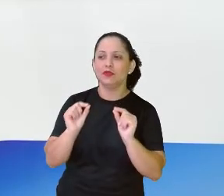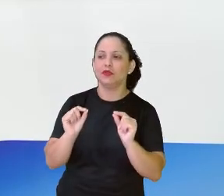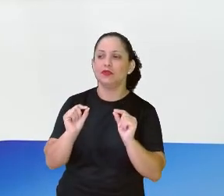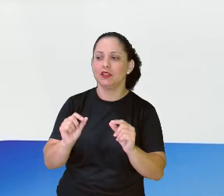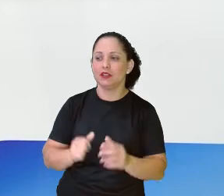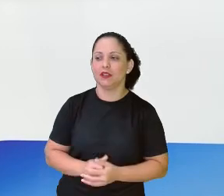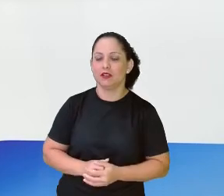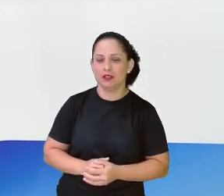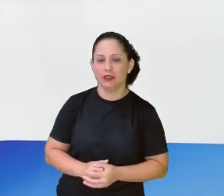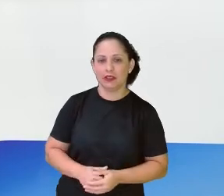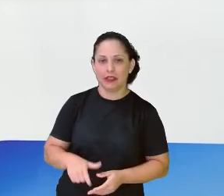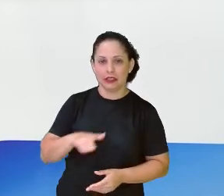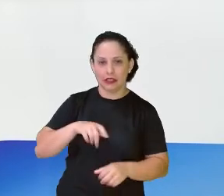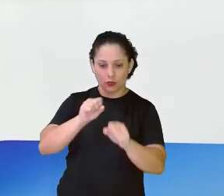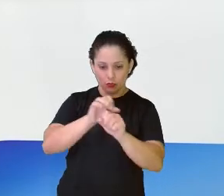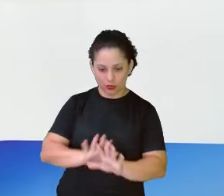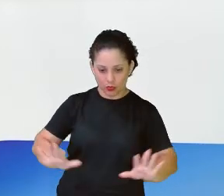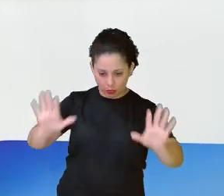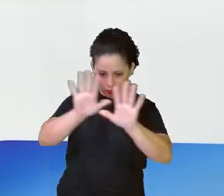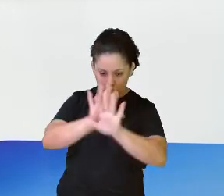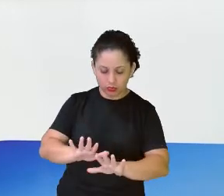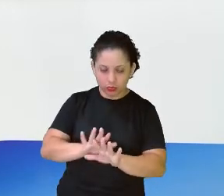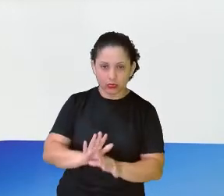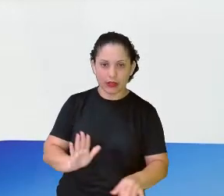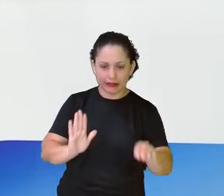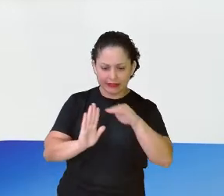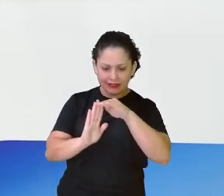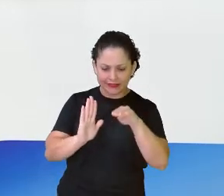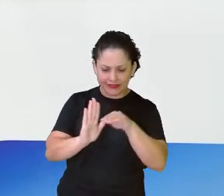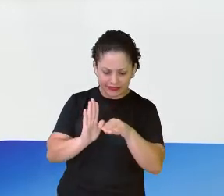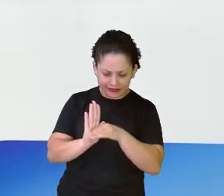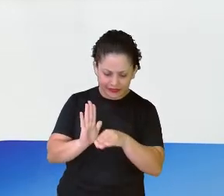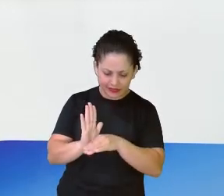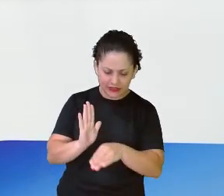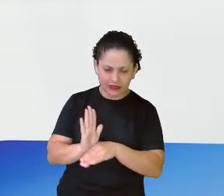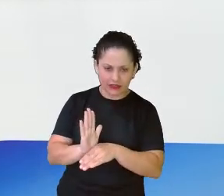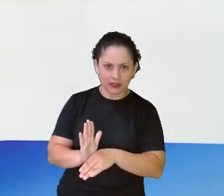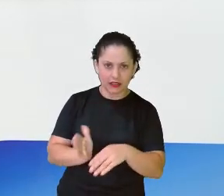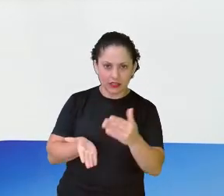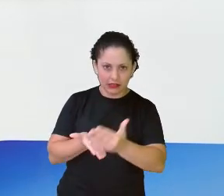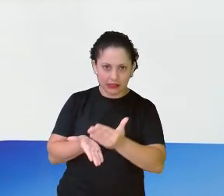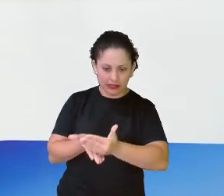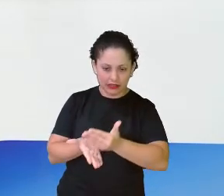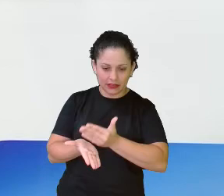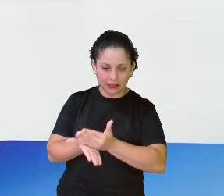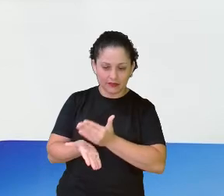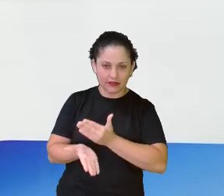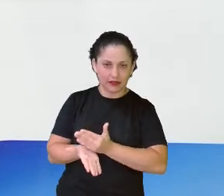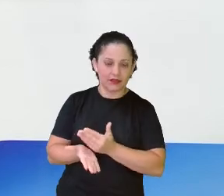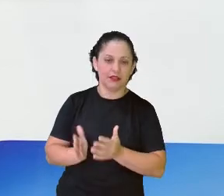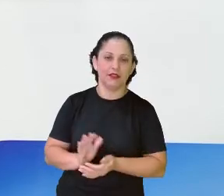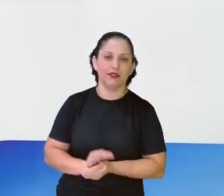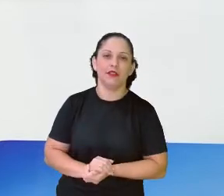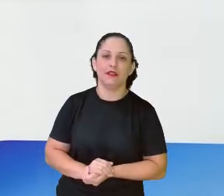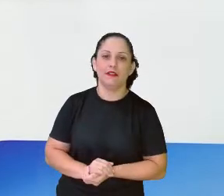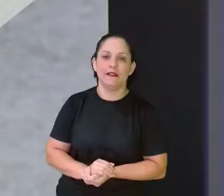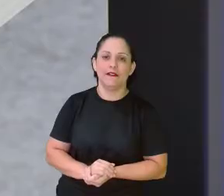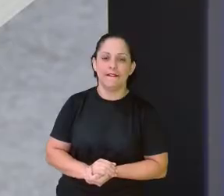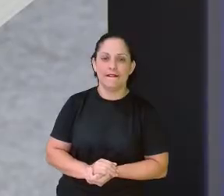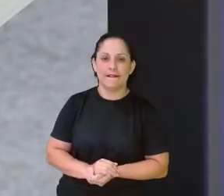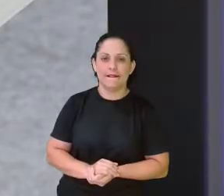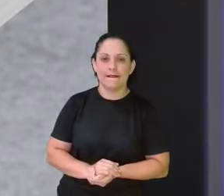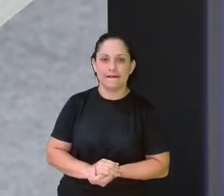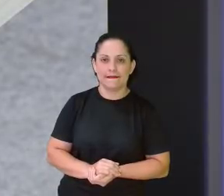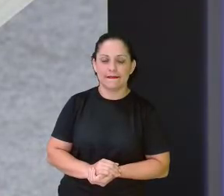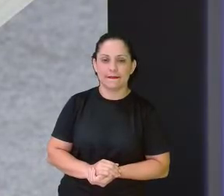o meu inteiro, vamos lá, em 5 partes, certo? Bora lá. Vou fazer